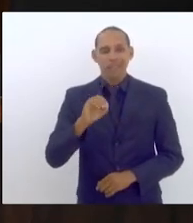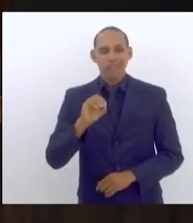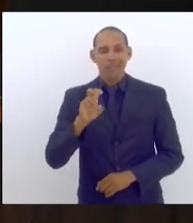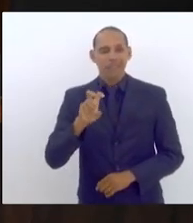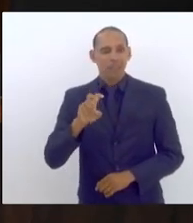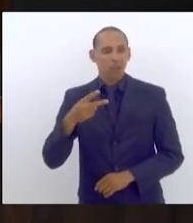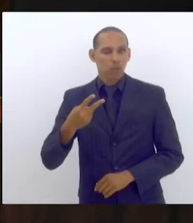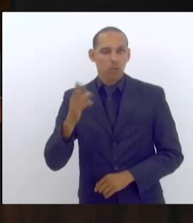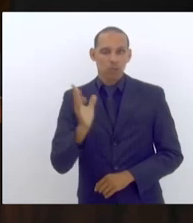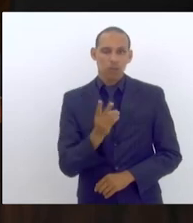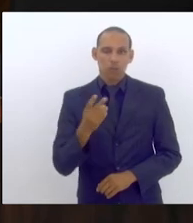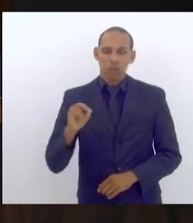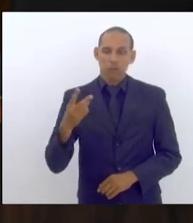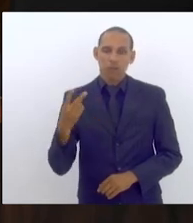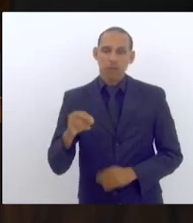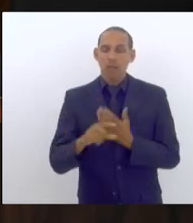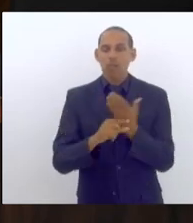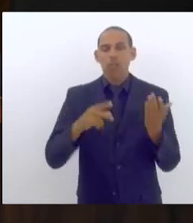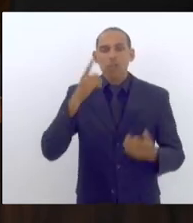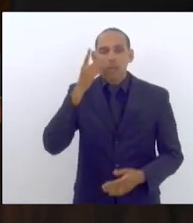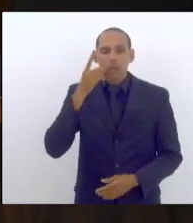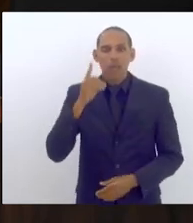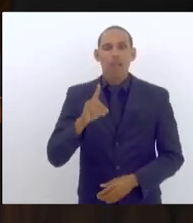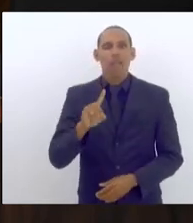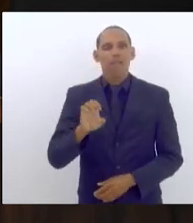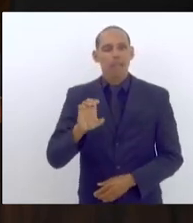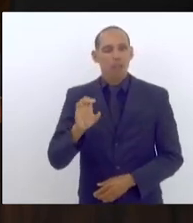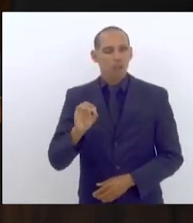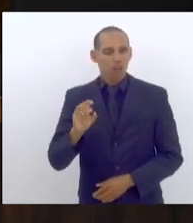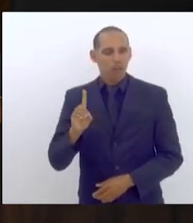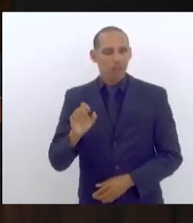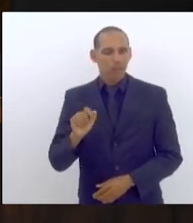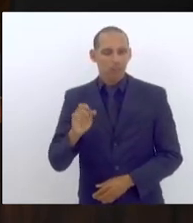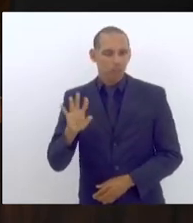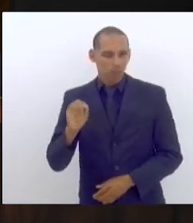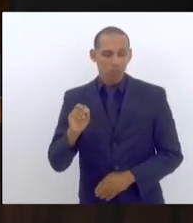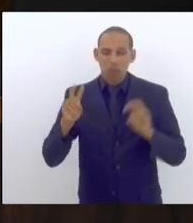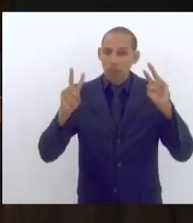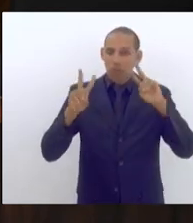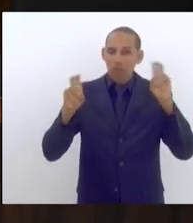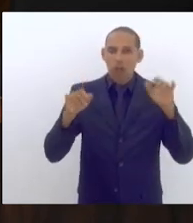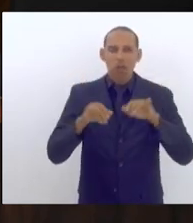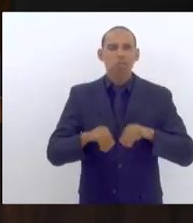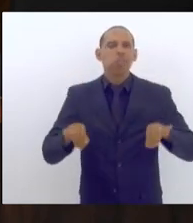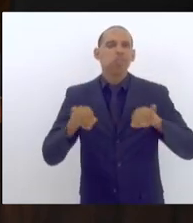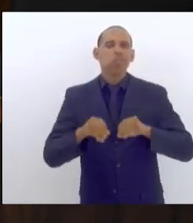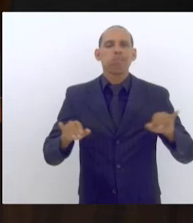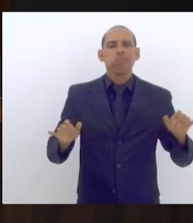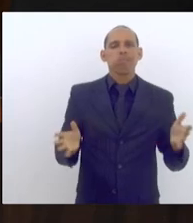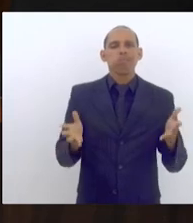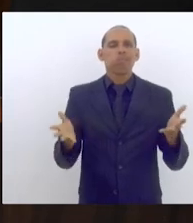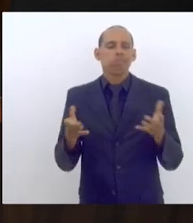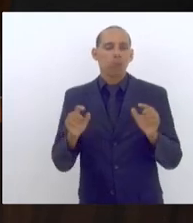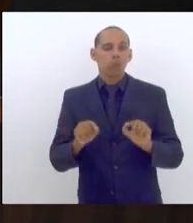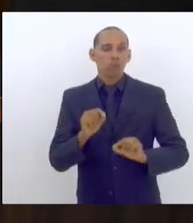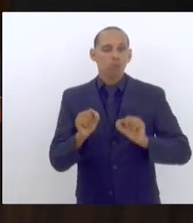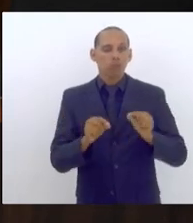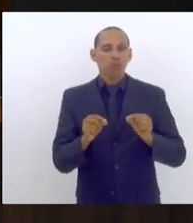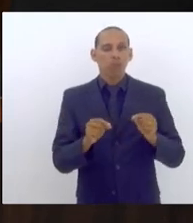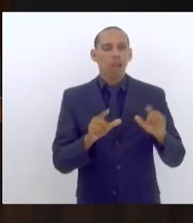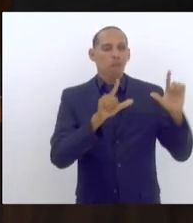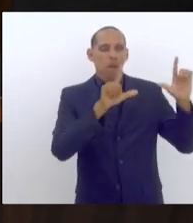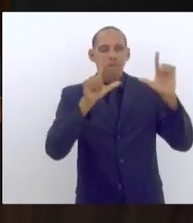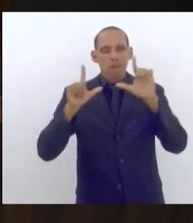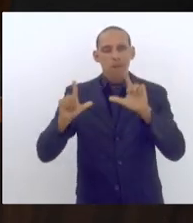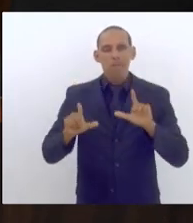de 2020, de autoria do deputado doutor Deodalto, que dispõe sobre a divulgação, mediante informativos afixados em salões